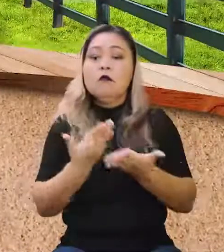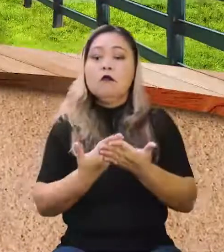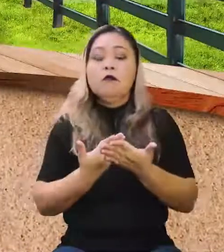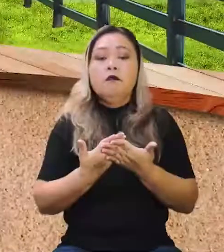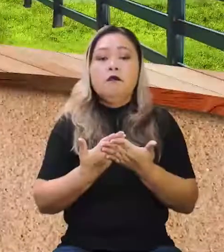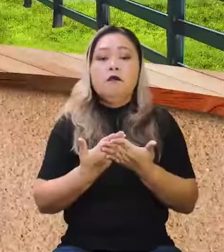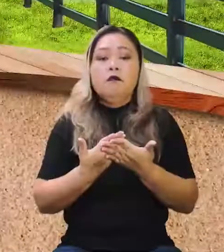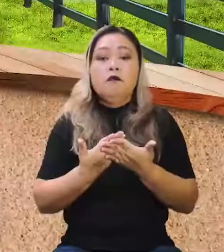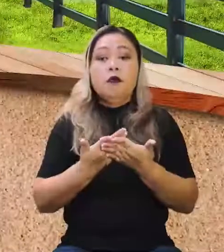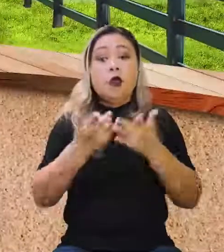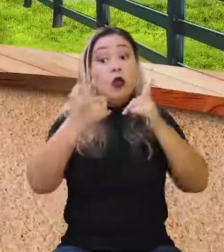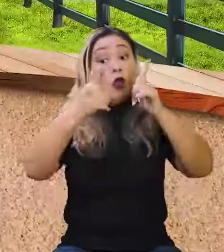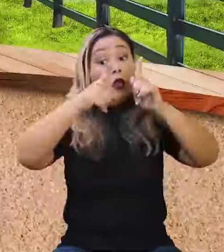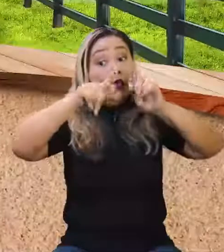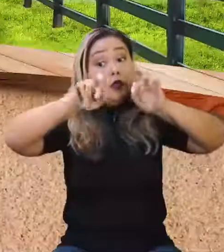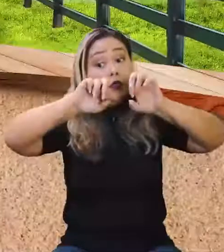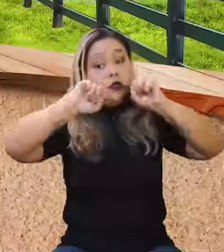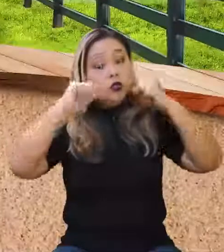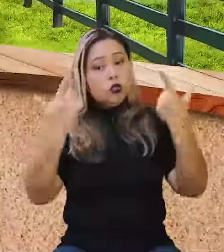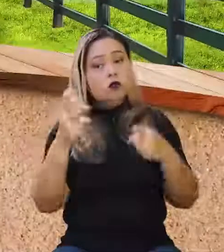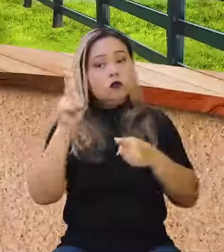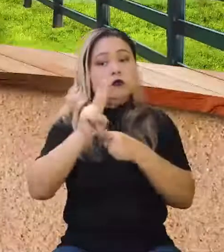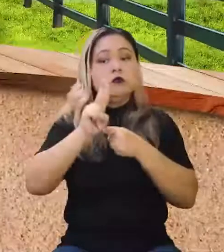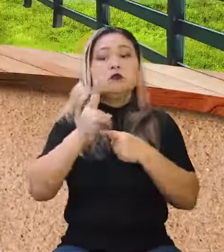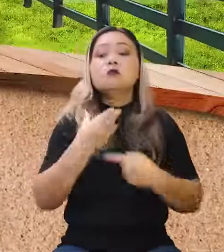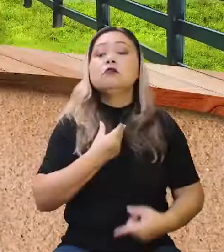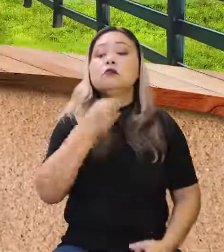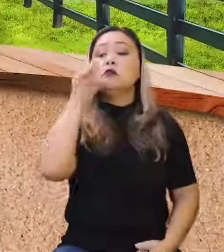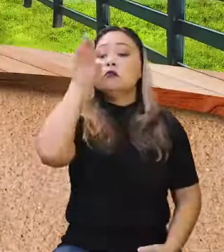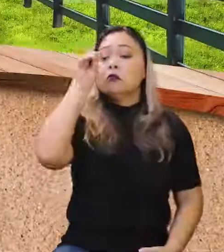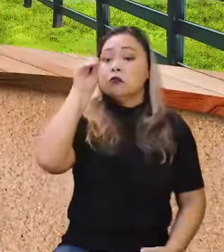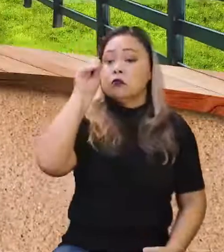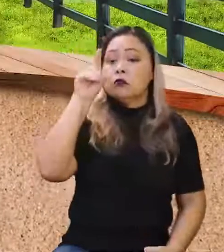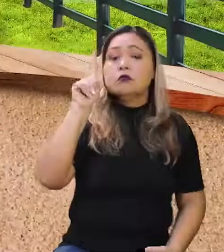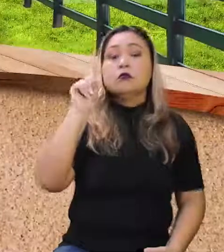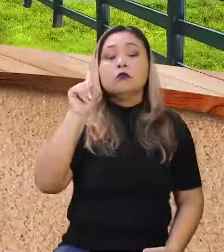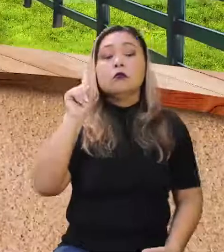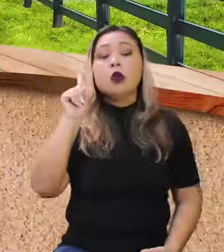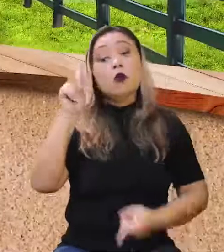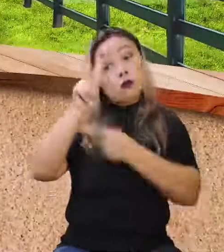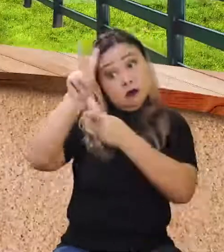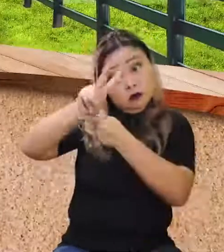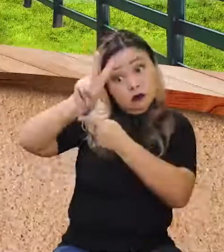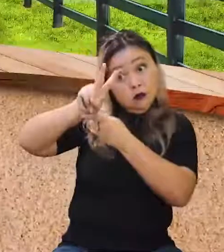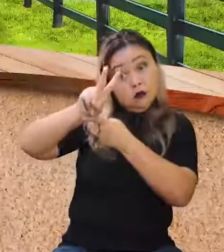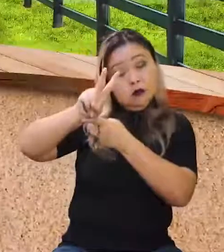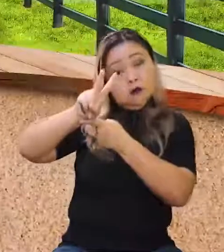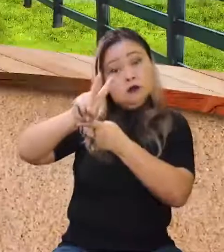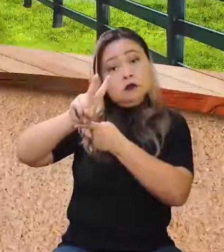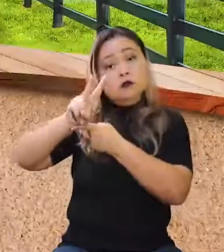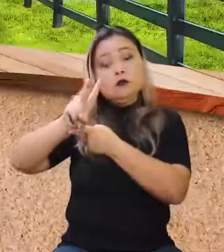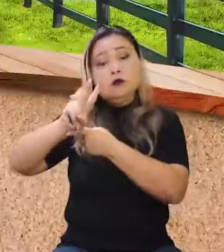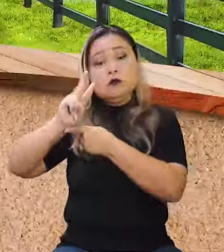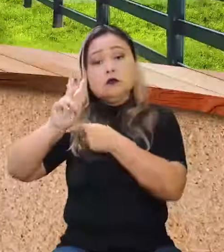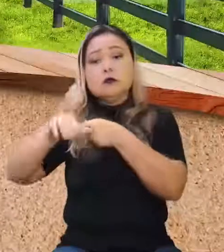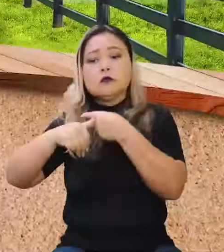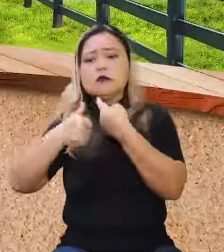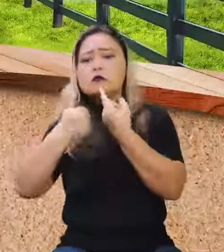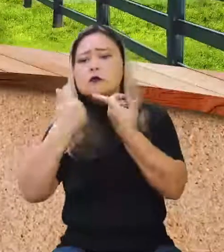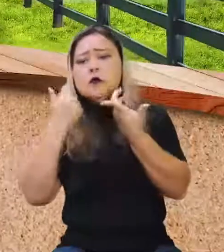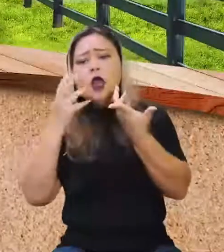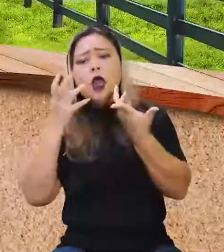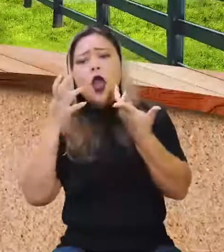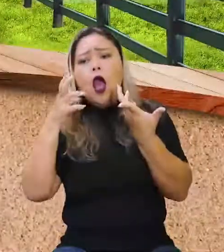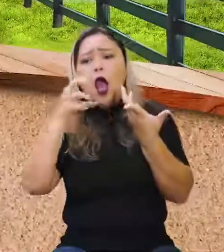aula geral sobre produção de avestruz. Produção não, criação. Fizemos aqui, então, um